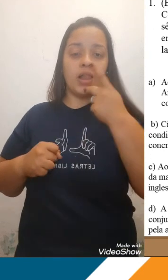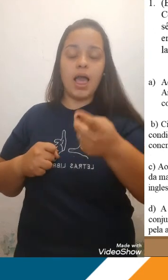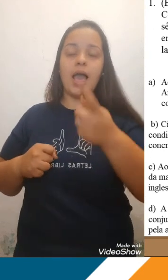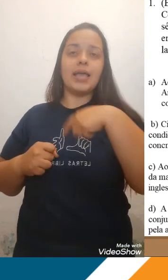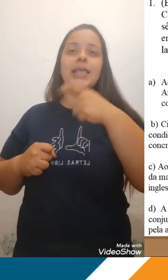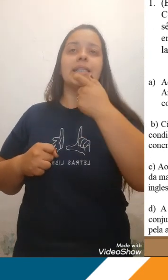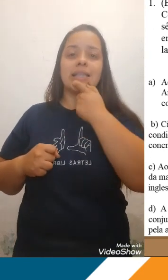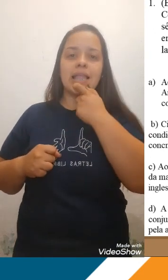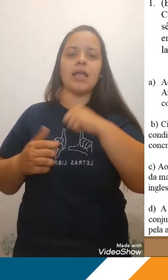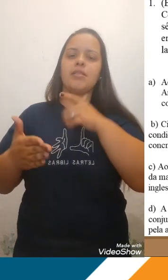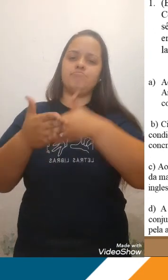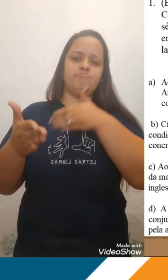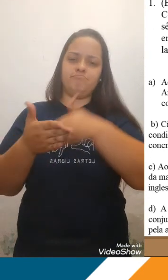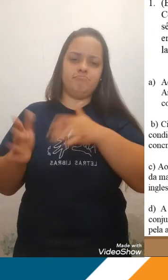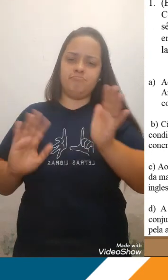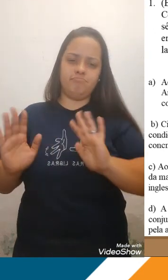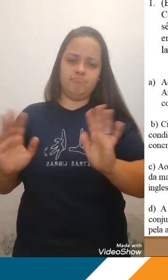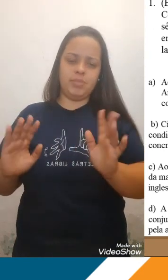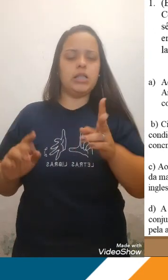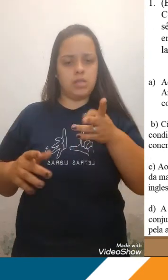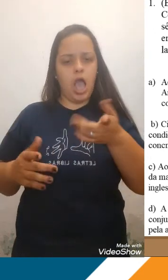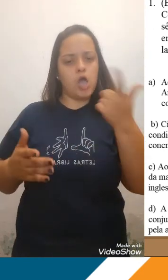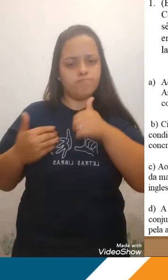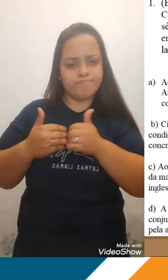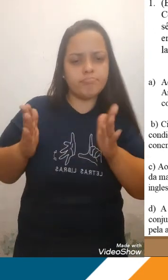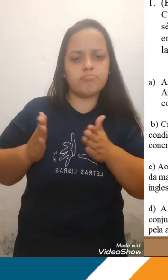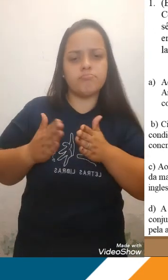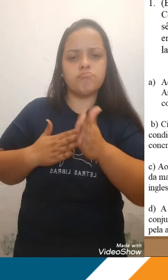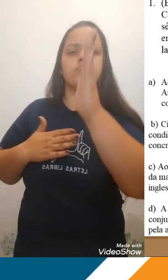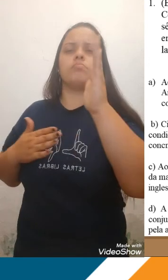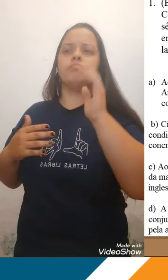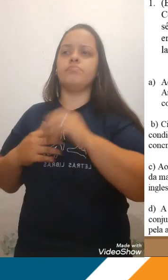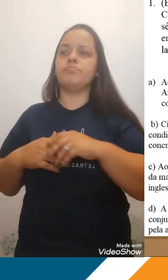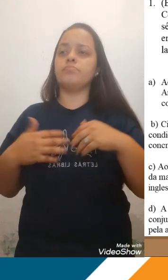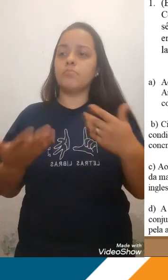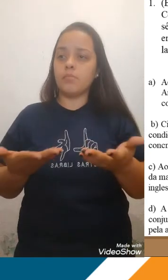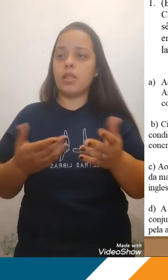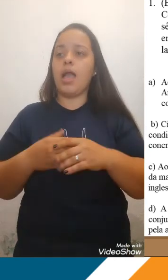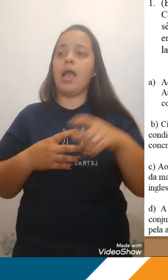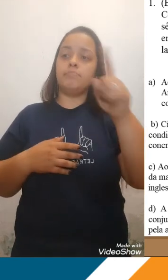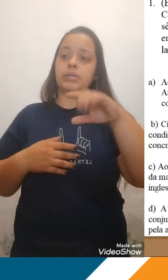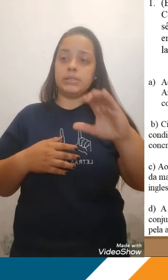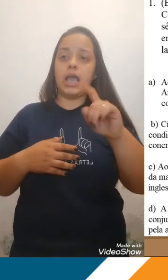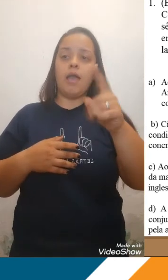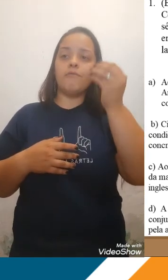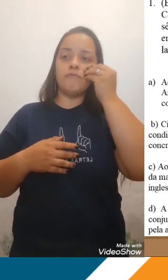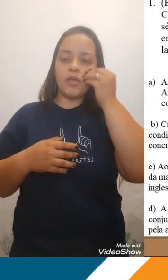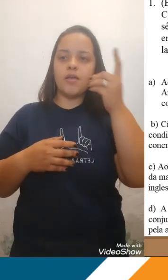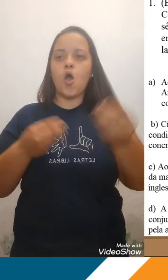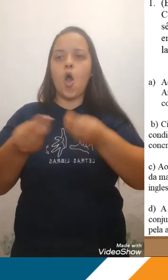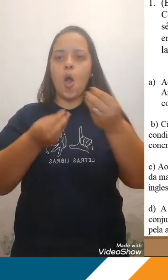Inglaterra impôs obstáculos para a concretização da independência do Brasil. Ao adotar a forma monárquica de governo,